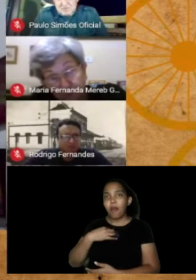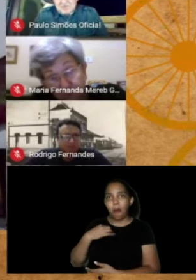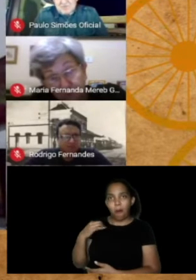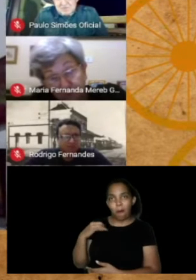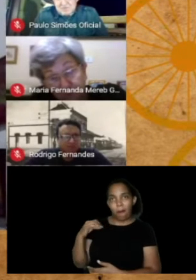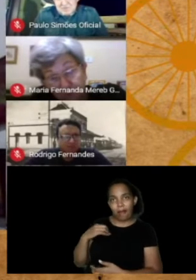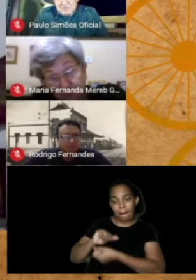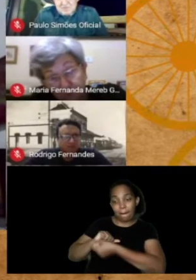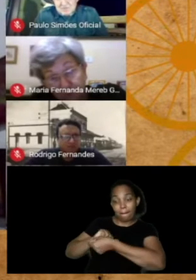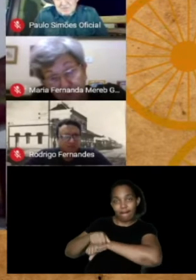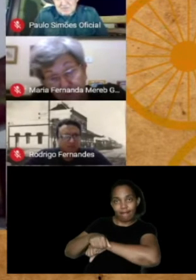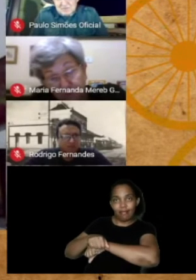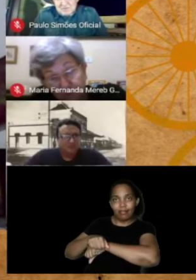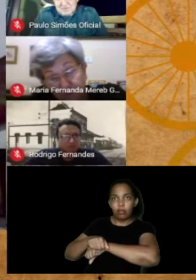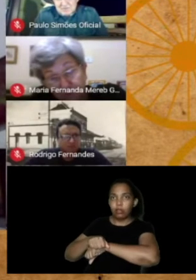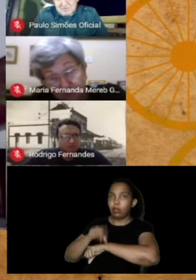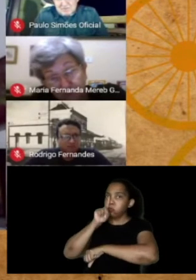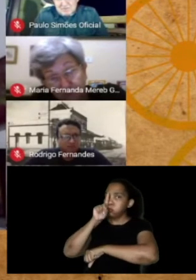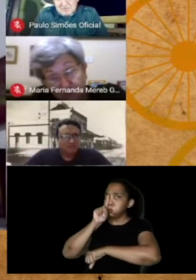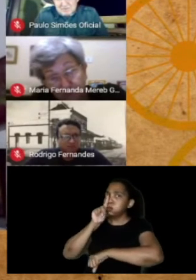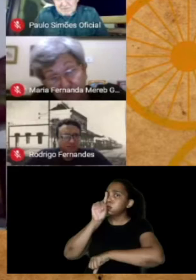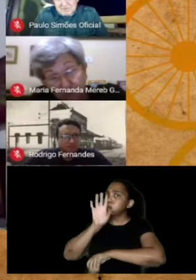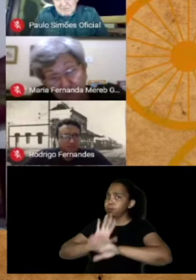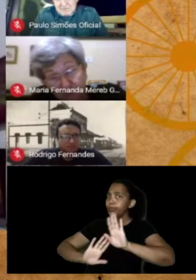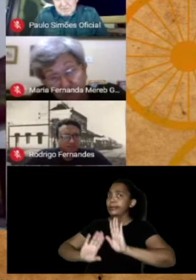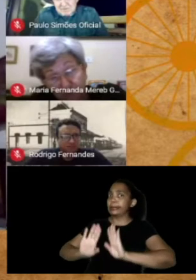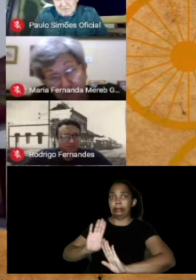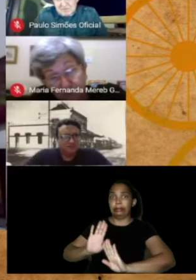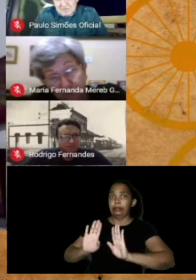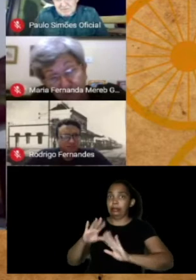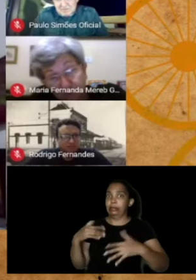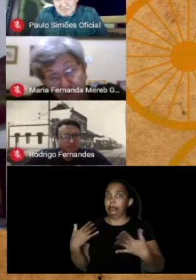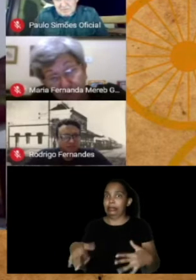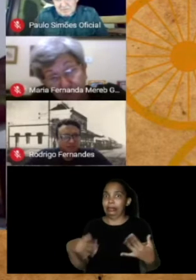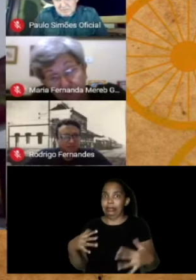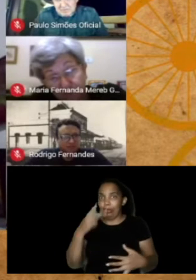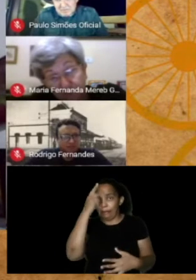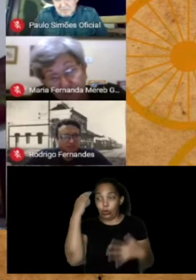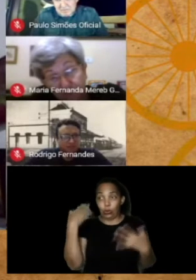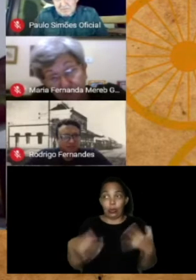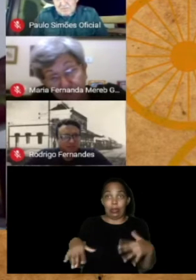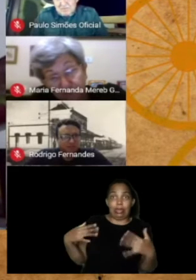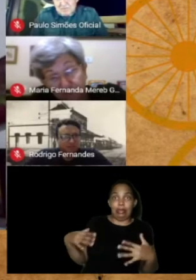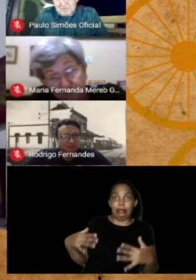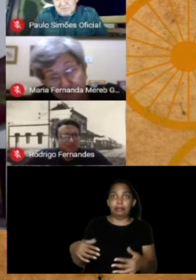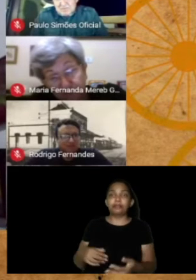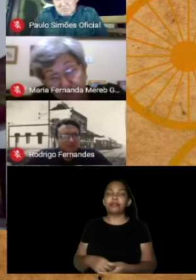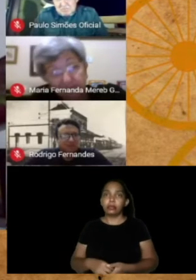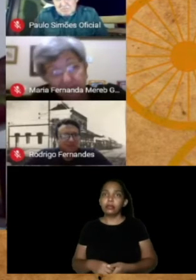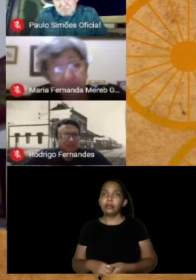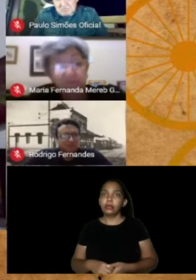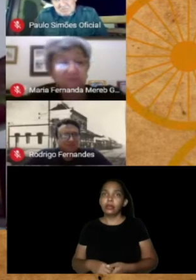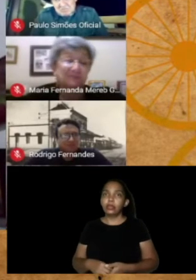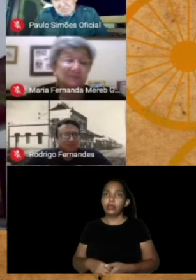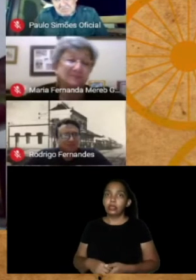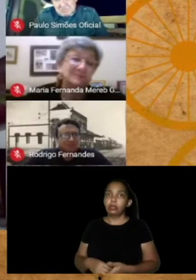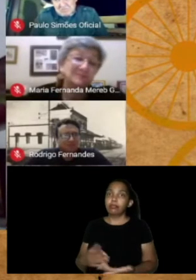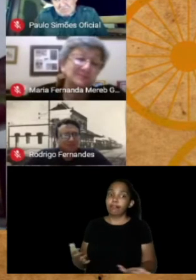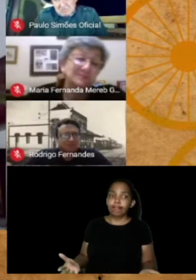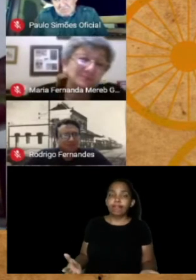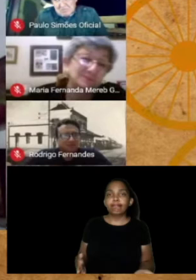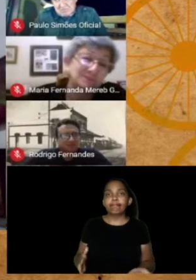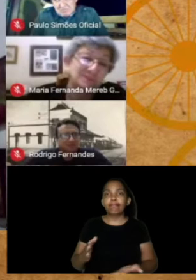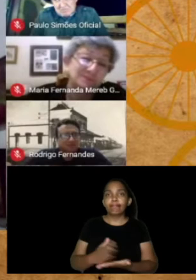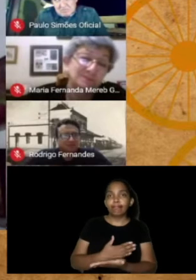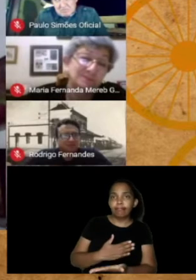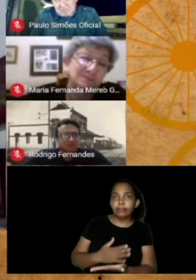pessoa, né, muito perigosa, certo? Com algumas mortes, né, que eram, né,